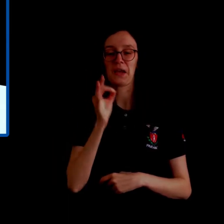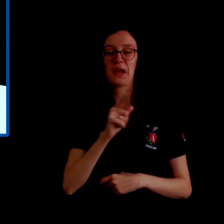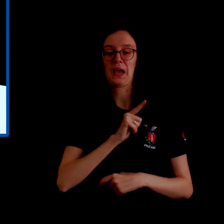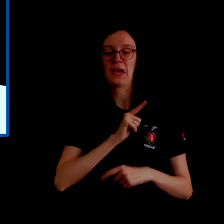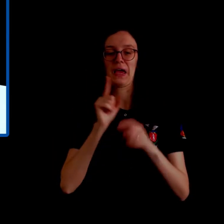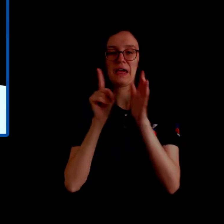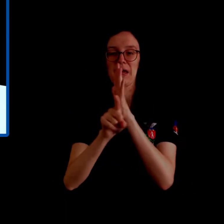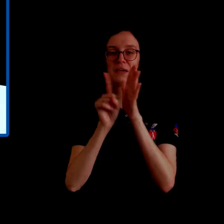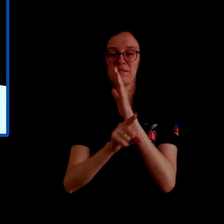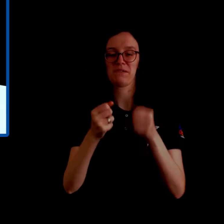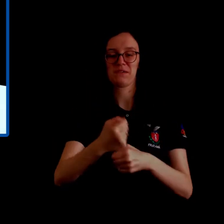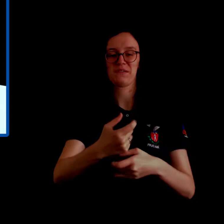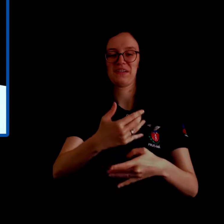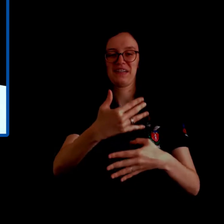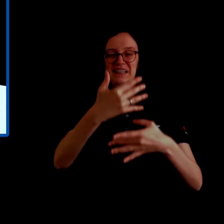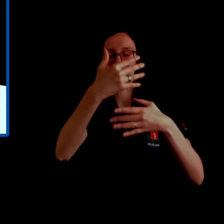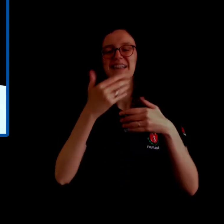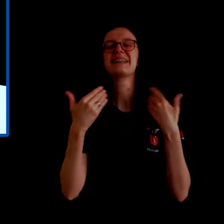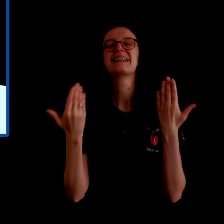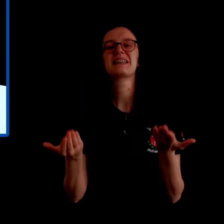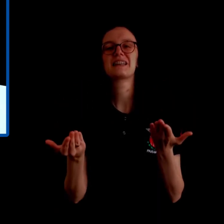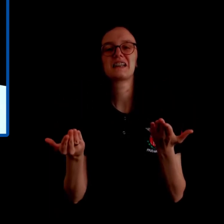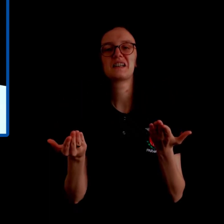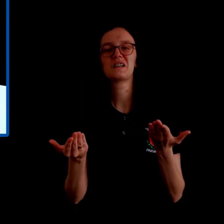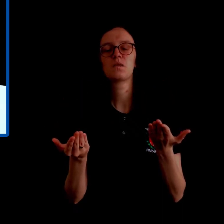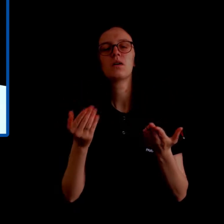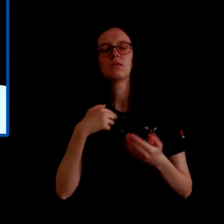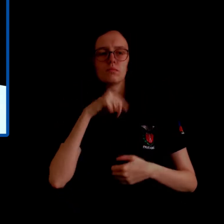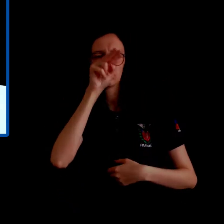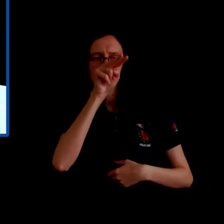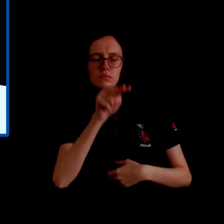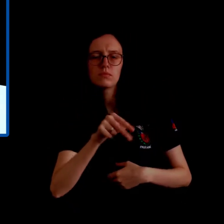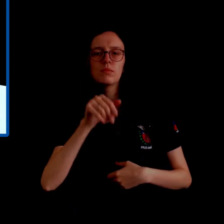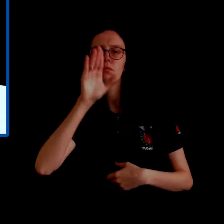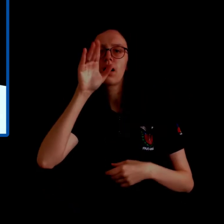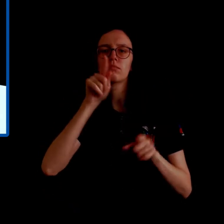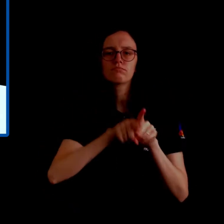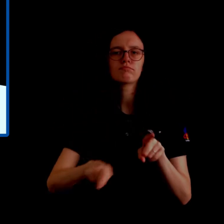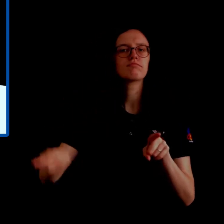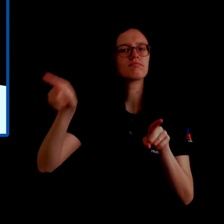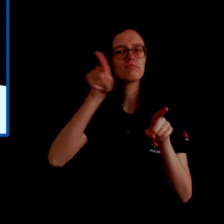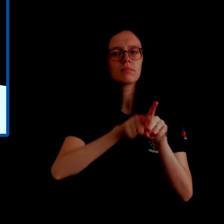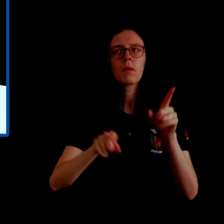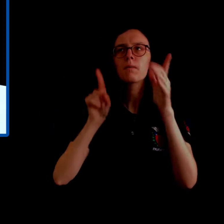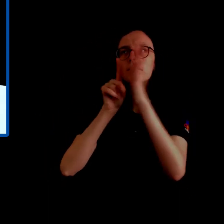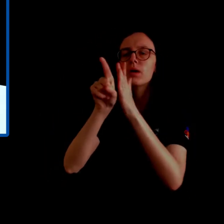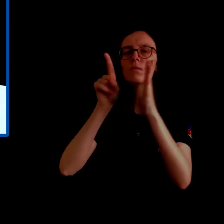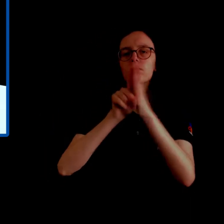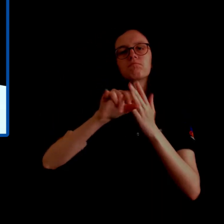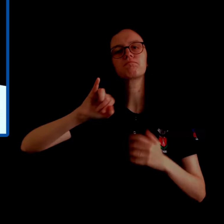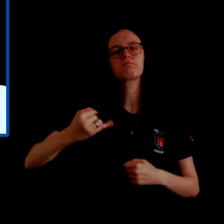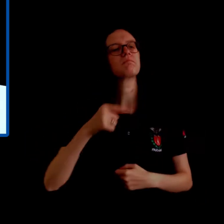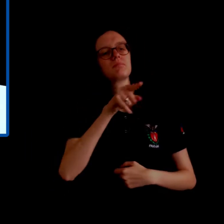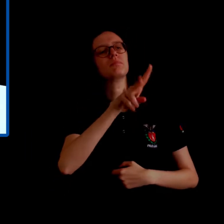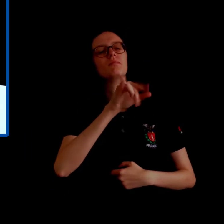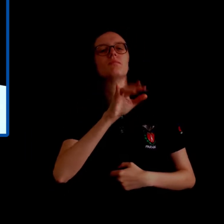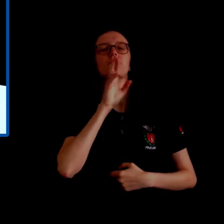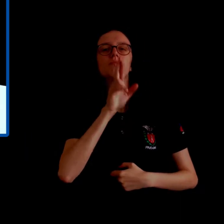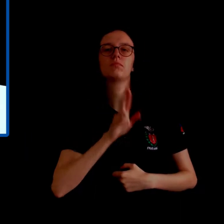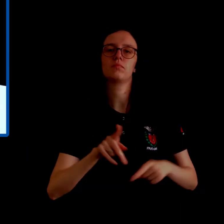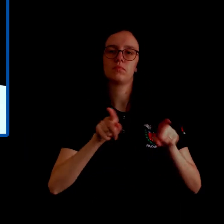perguntas subindo. Então, a gente vai vendo aquelas que são mais recorrentes e a gente começa fazendo